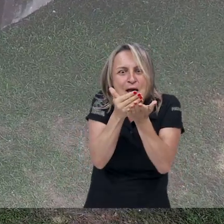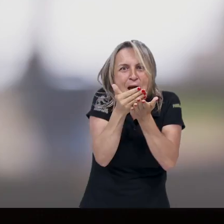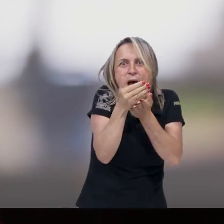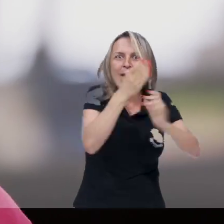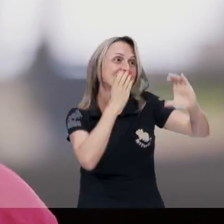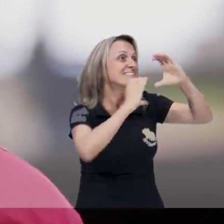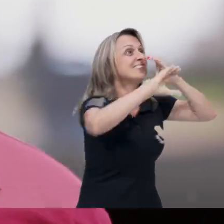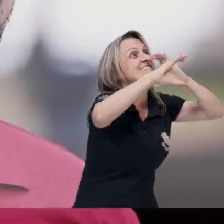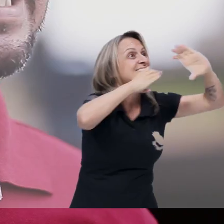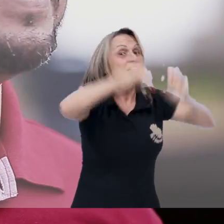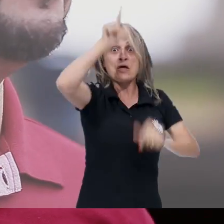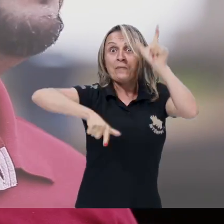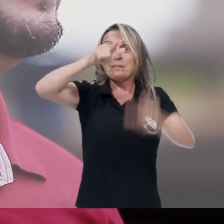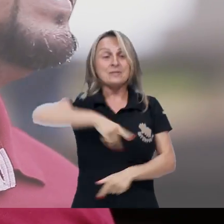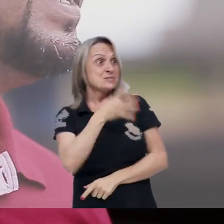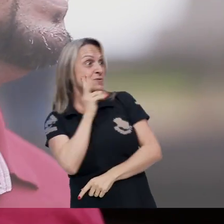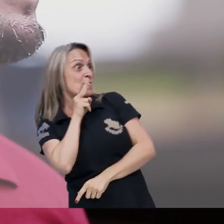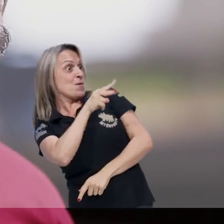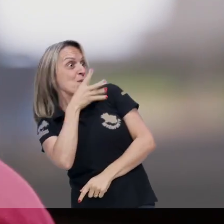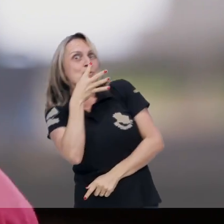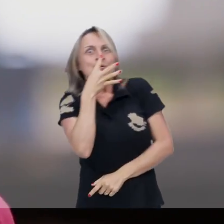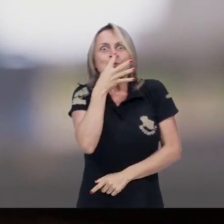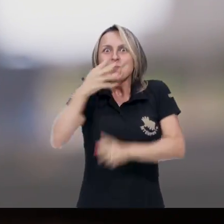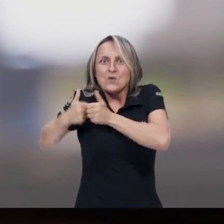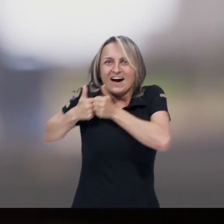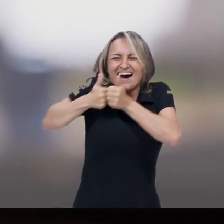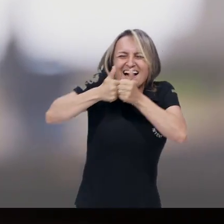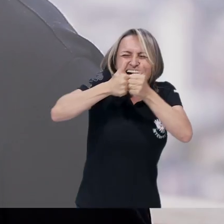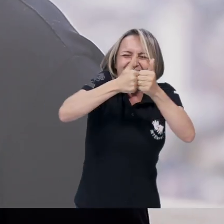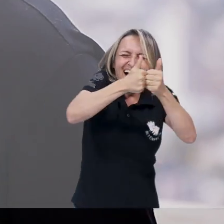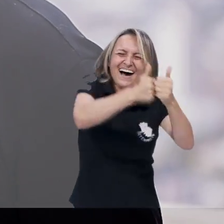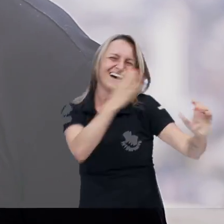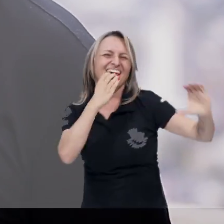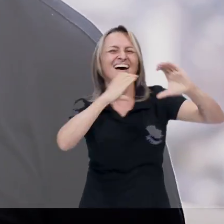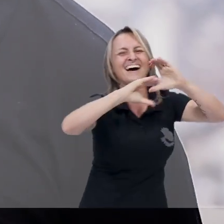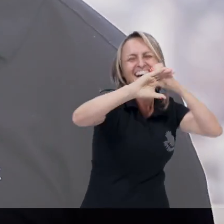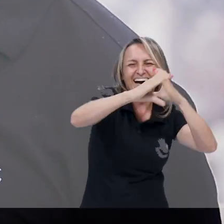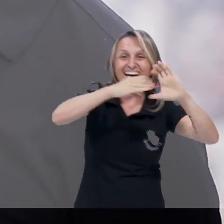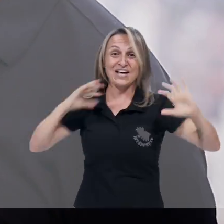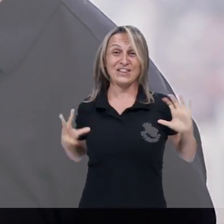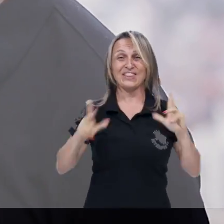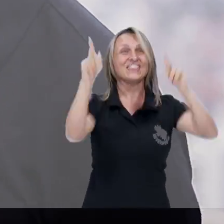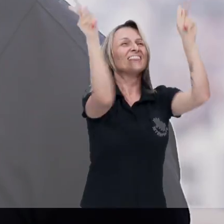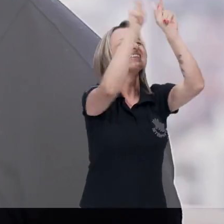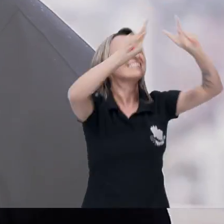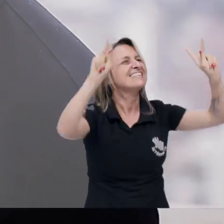Outros vão te acompanhar E cantar com harmonia e